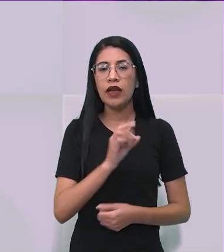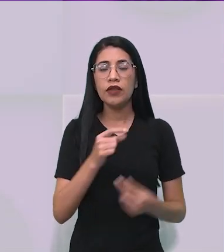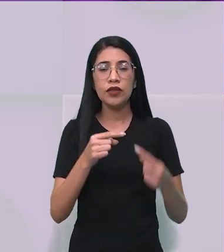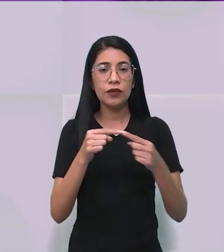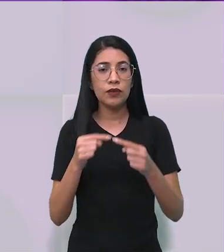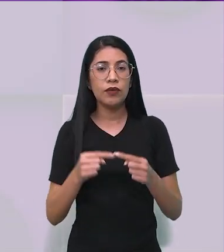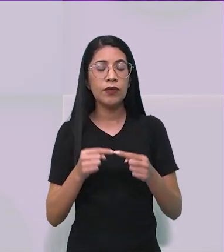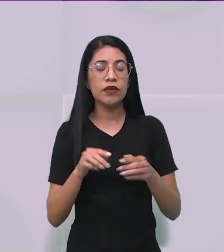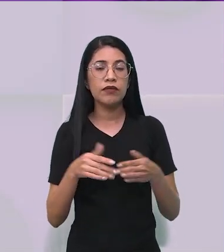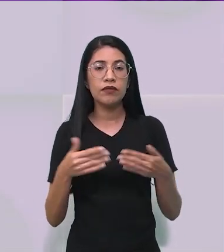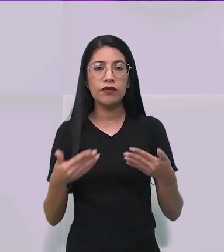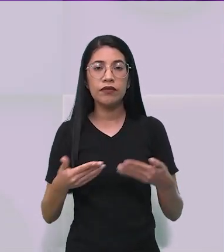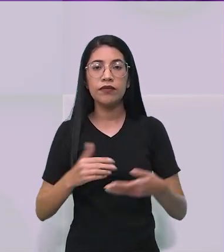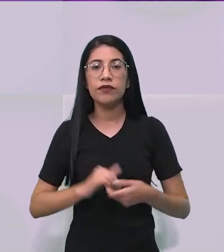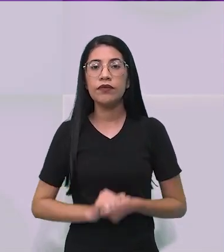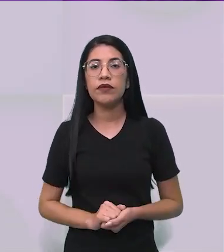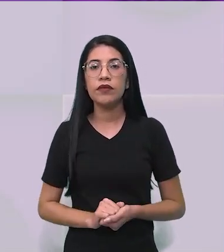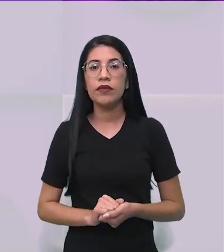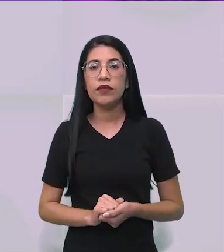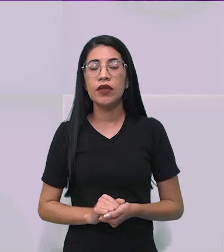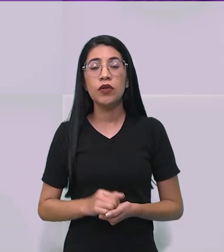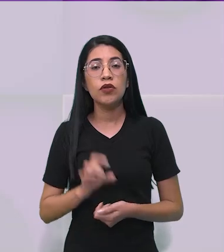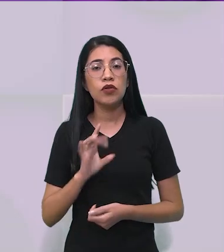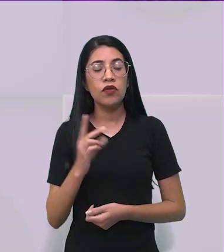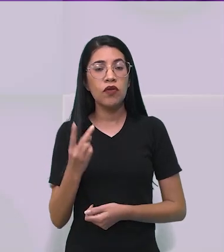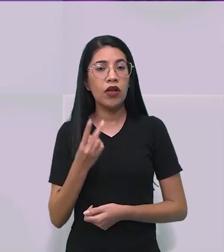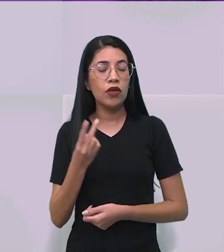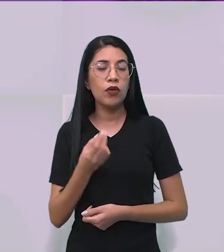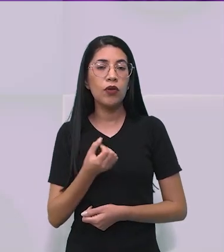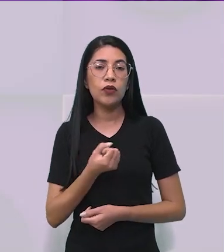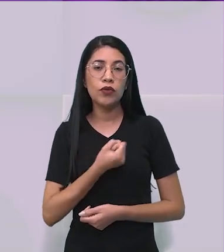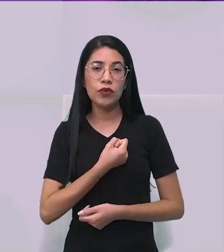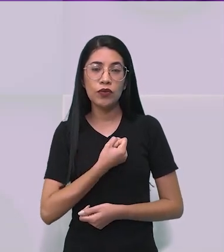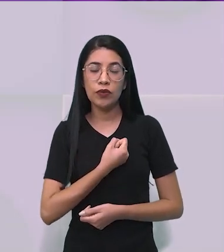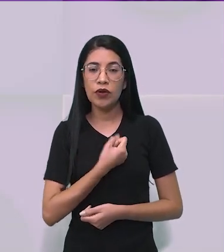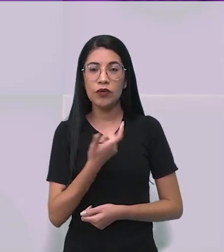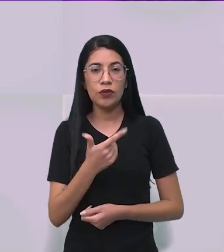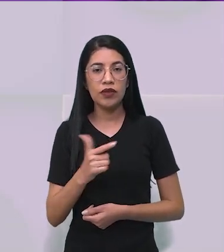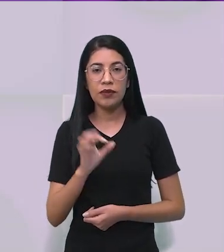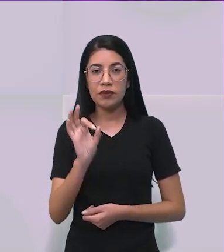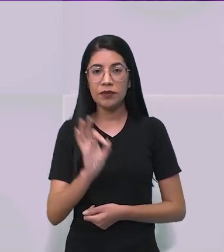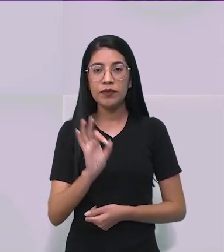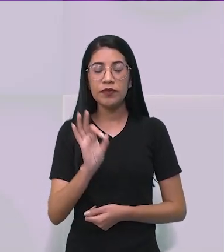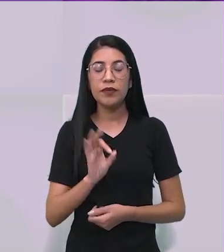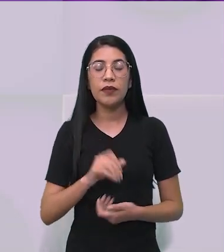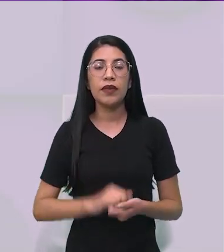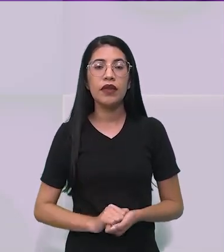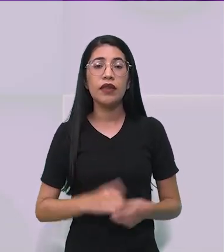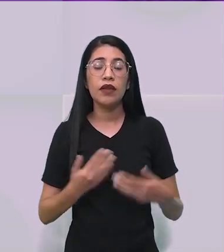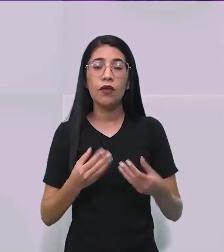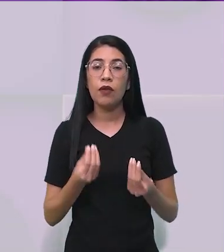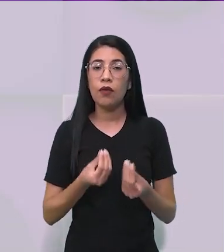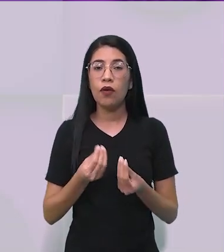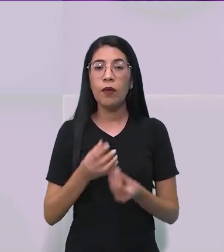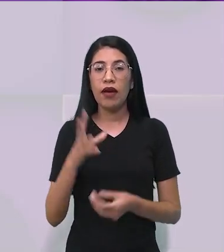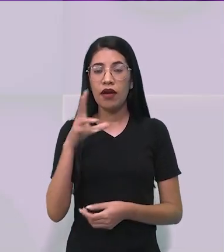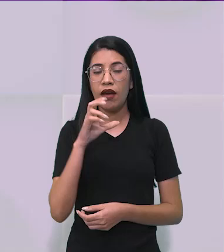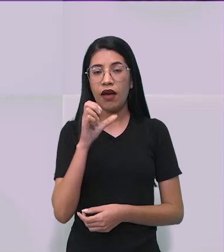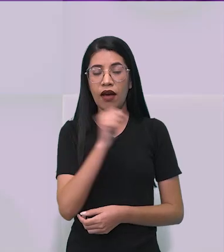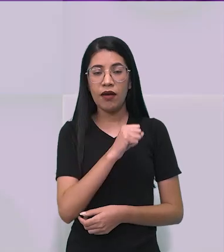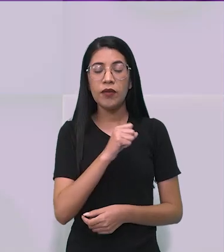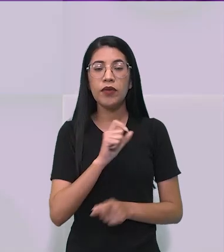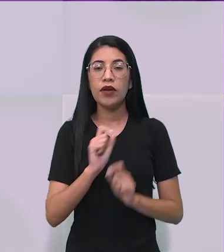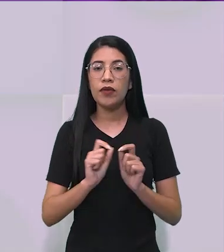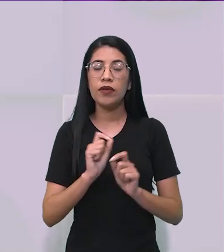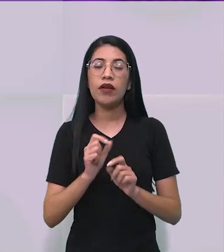aí você só tem valores numéricos, não foi dado nenhum valor em porcentagem. A forma mais rápida de você encontrar isso é você pegar aquele valor,